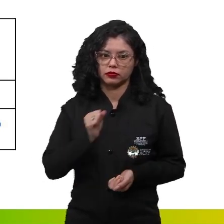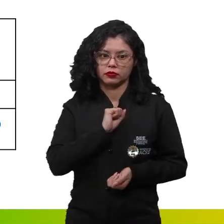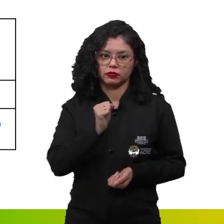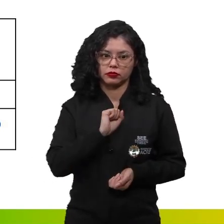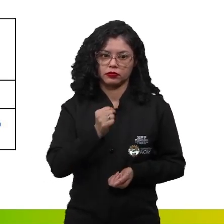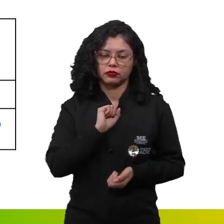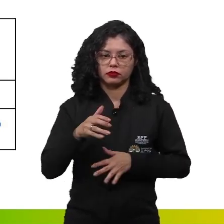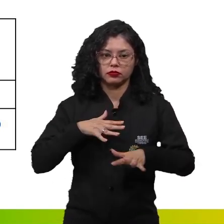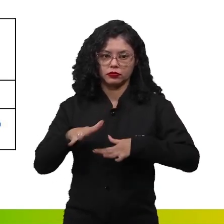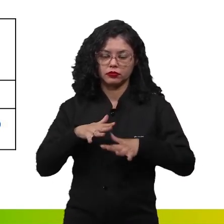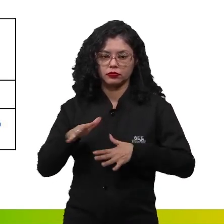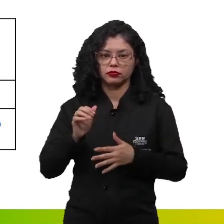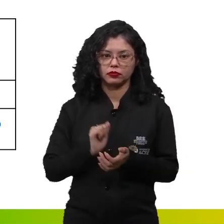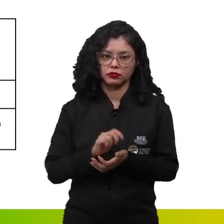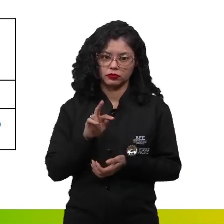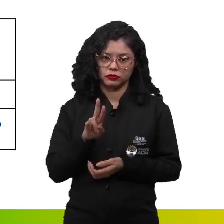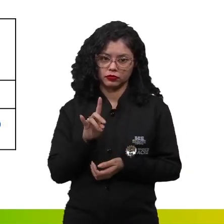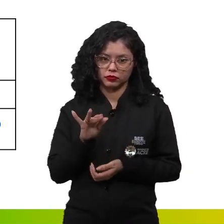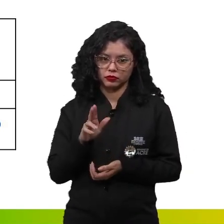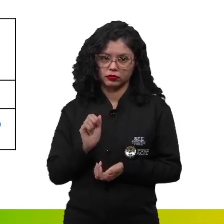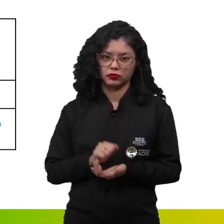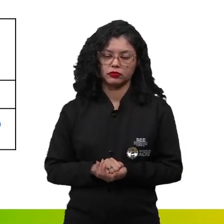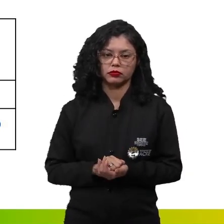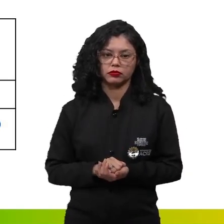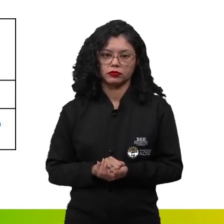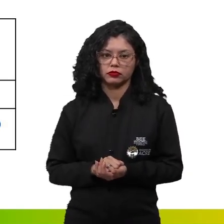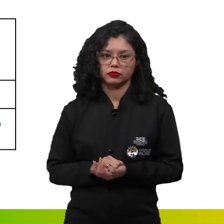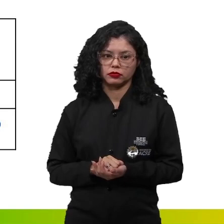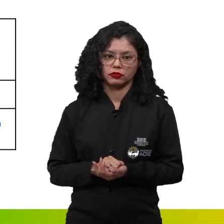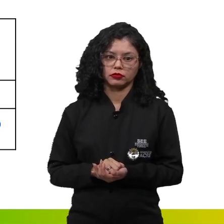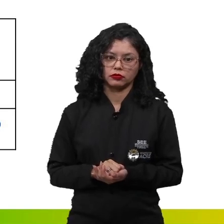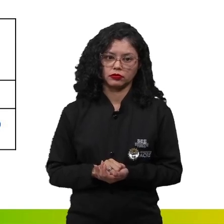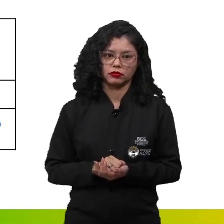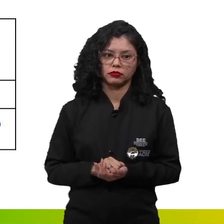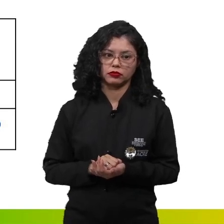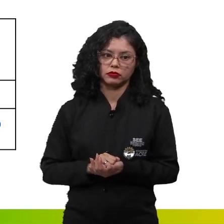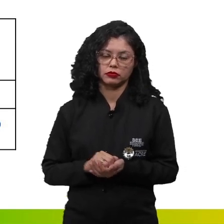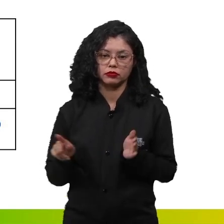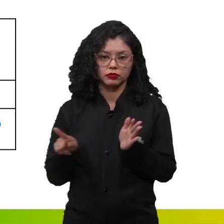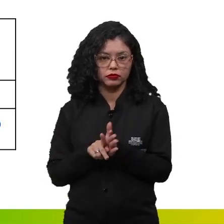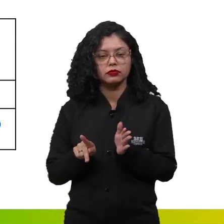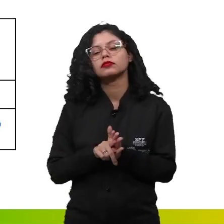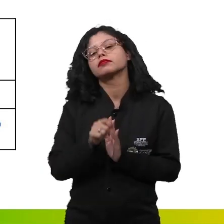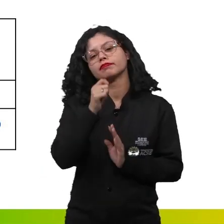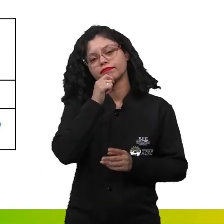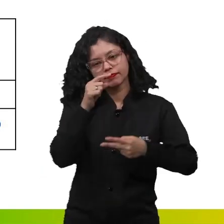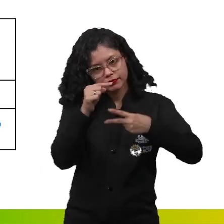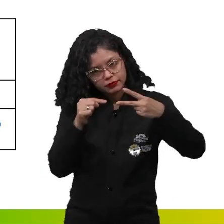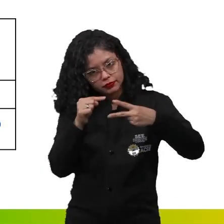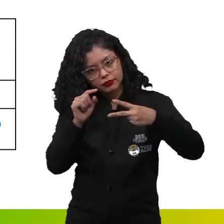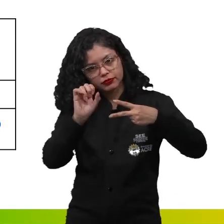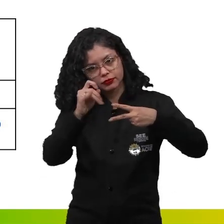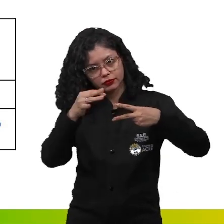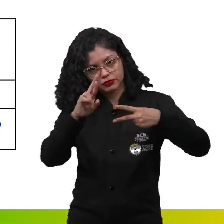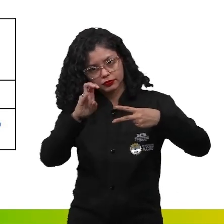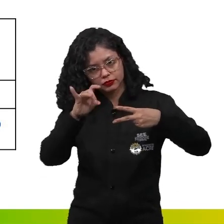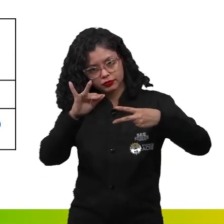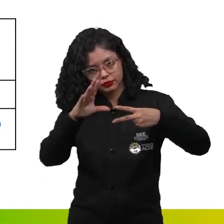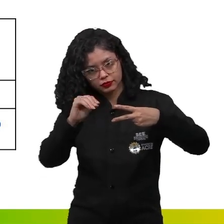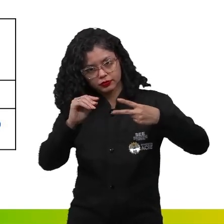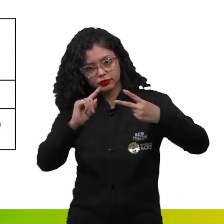cardíacos, movimentos das vísceras, entre outros. Acontece que esse sistema nervoso autônomo ele ainda se divide em